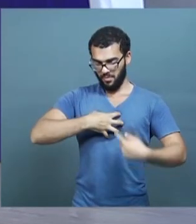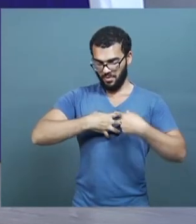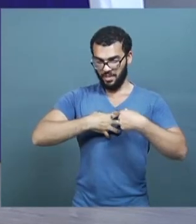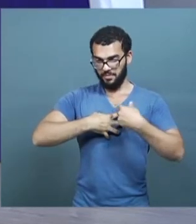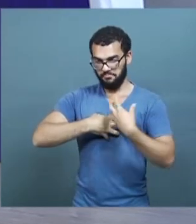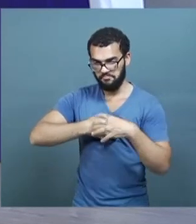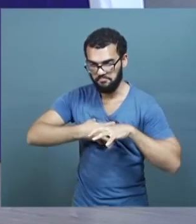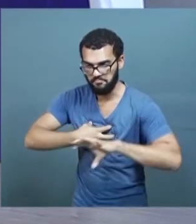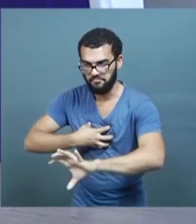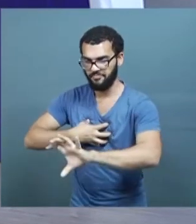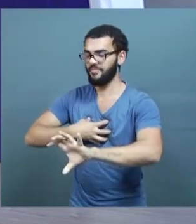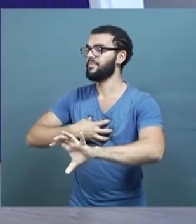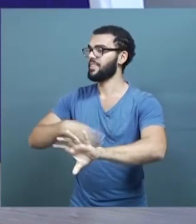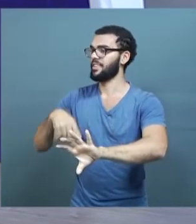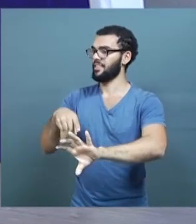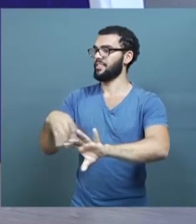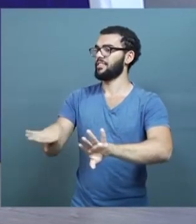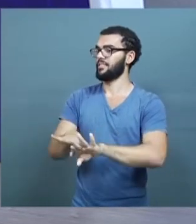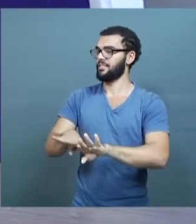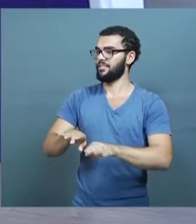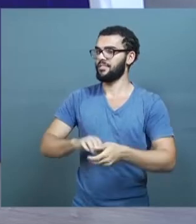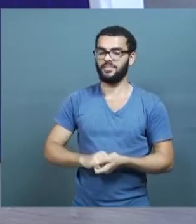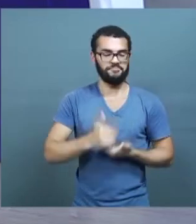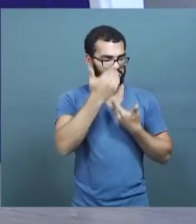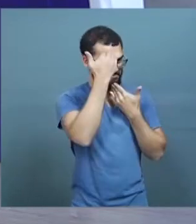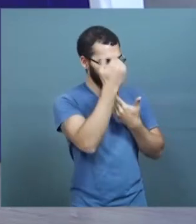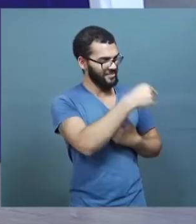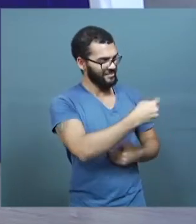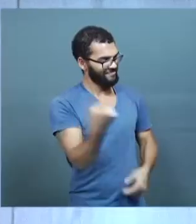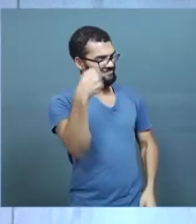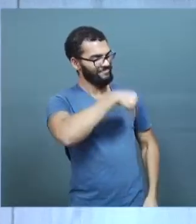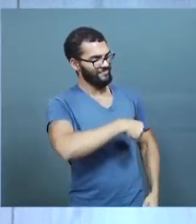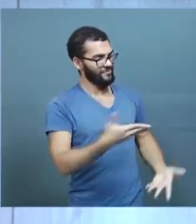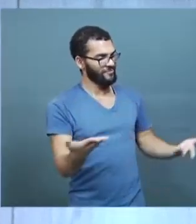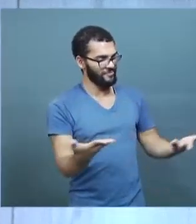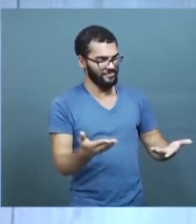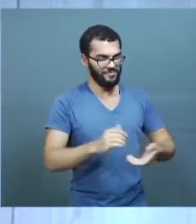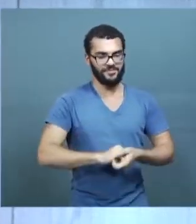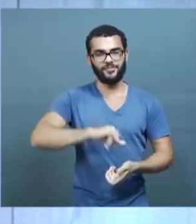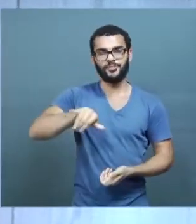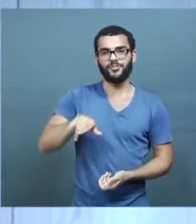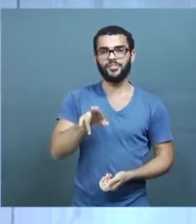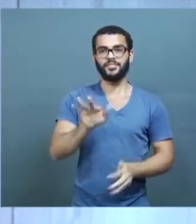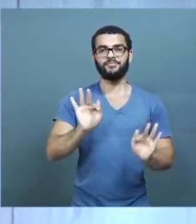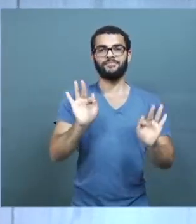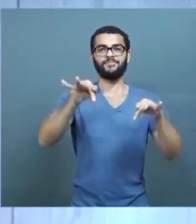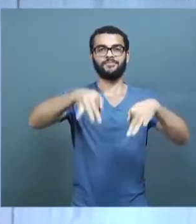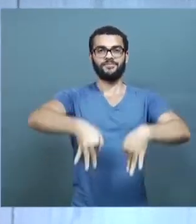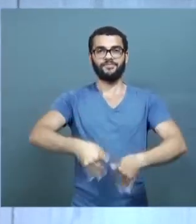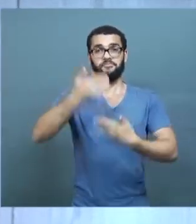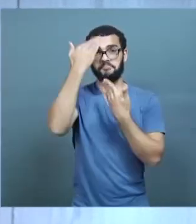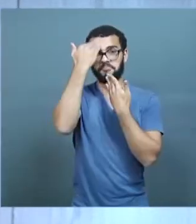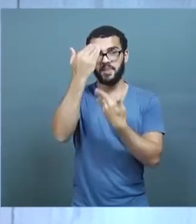Que excelente reflexão. Muito obrigada, viu, por estar aqui com a gente hoje à noite. O Jornal da UFO fica por aqui.